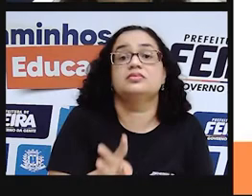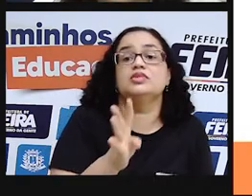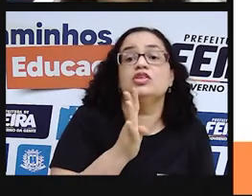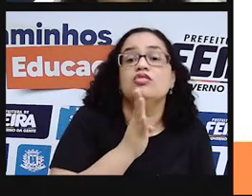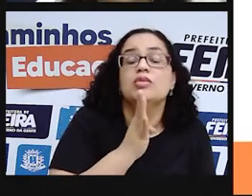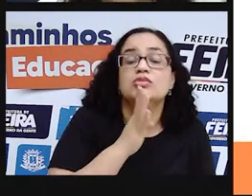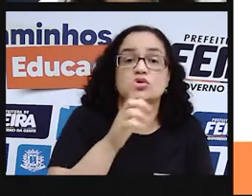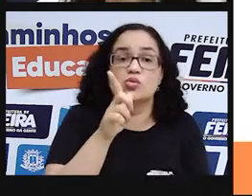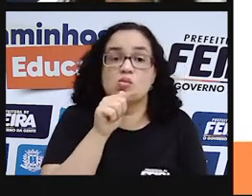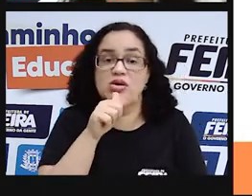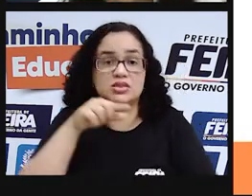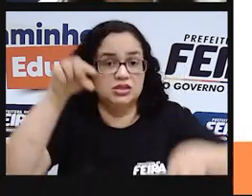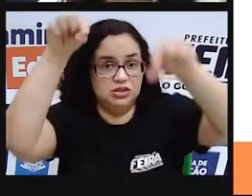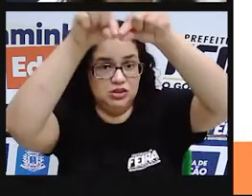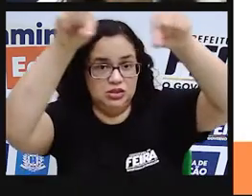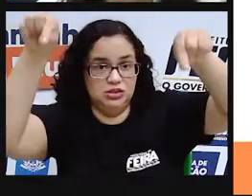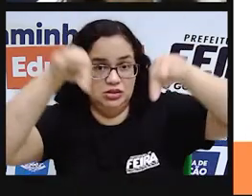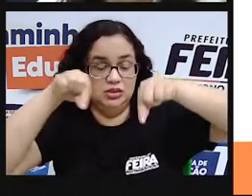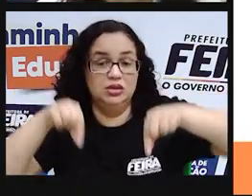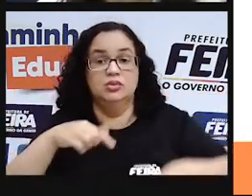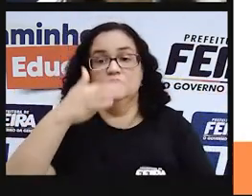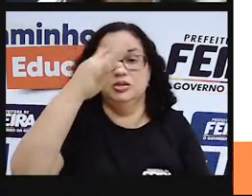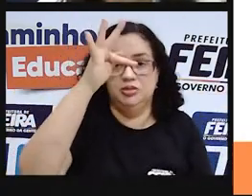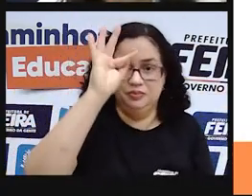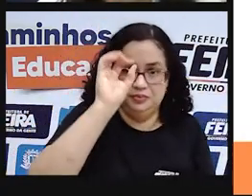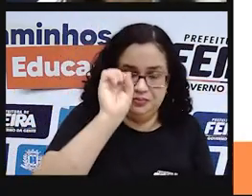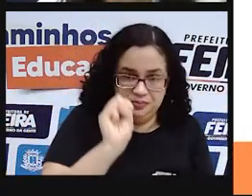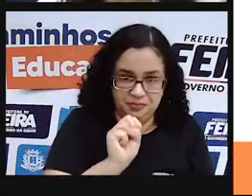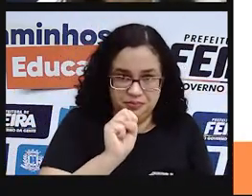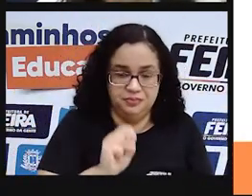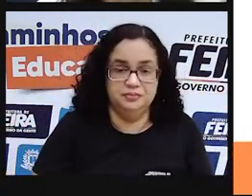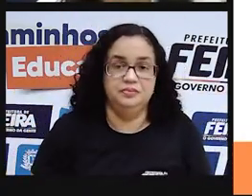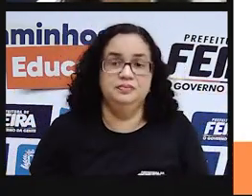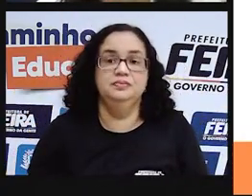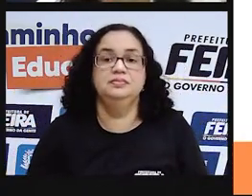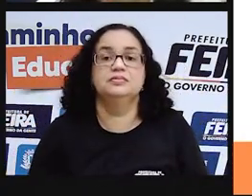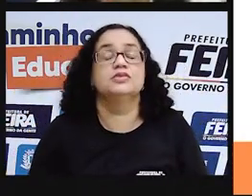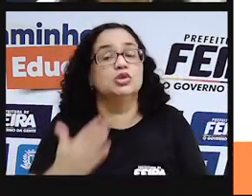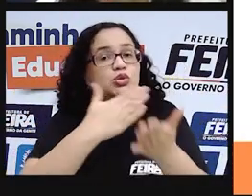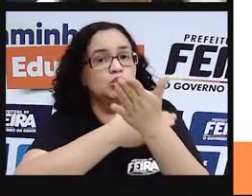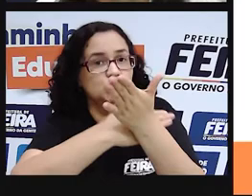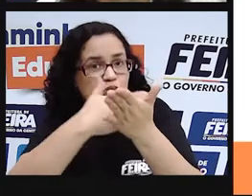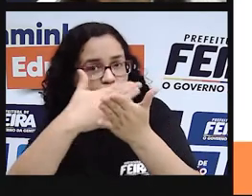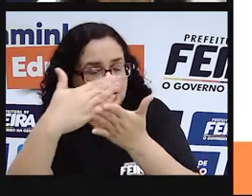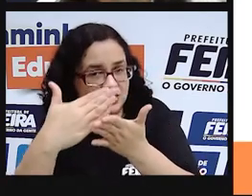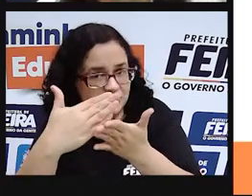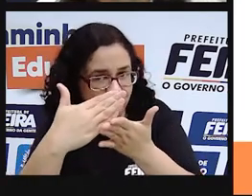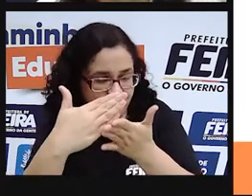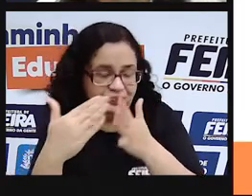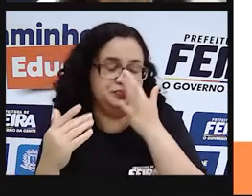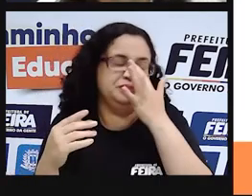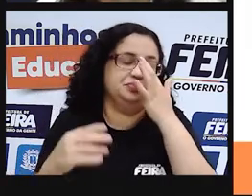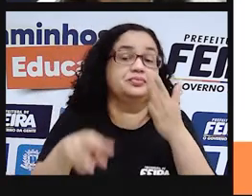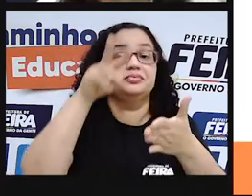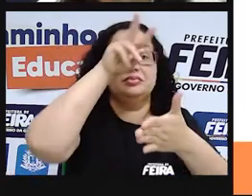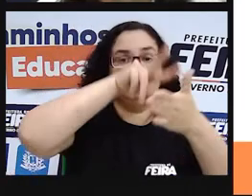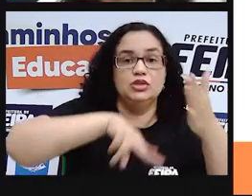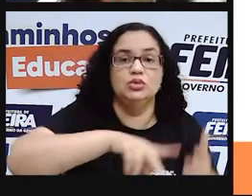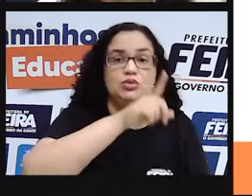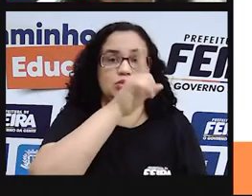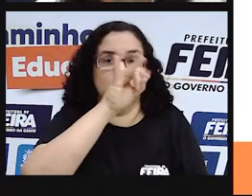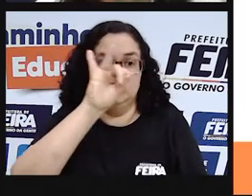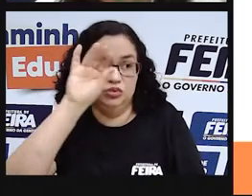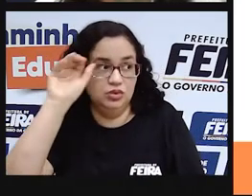conhecer as Lagoas de Feira de Santana curso de começar olha só a leitura do dia